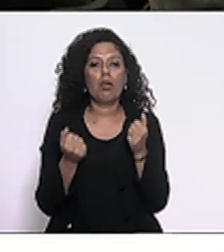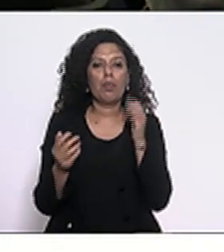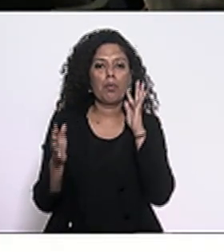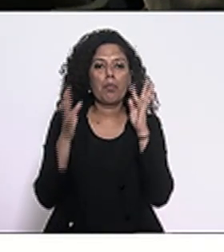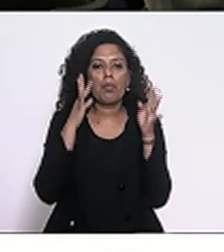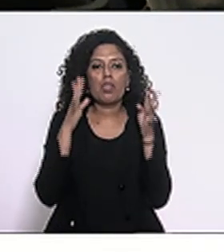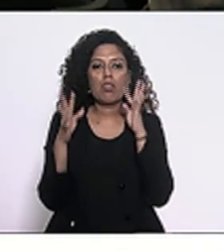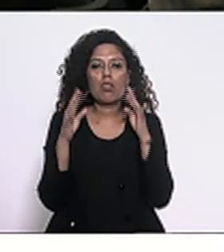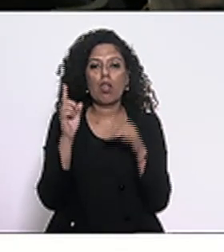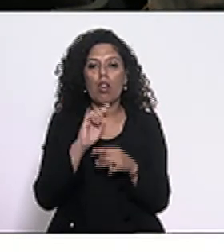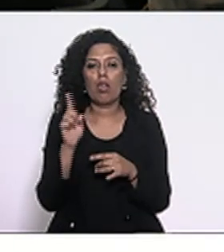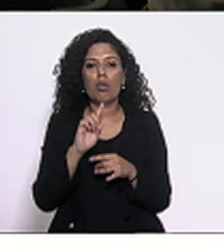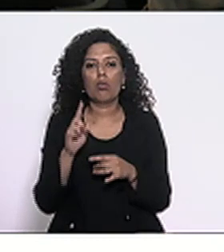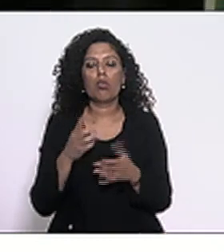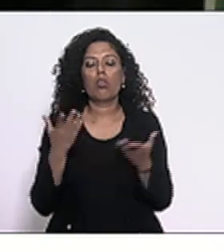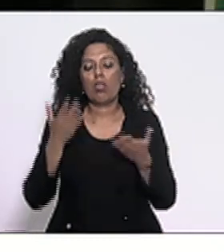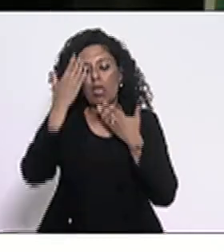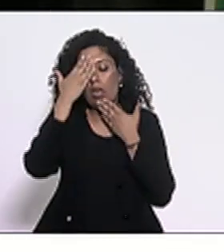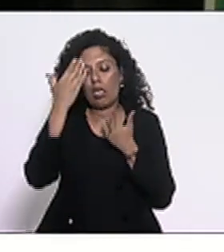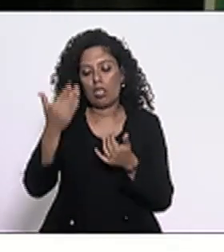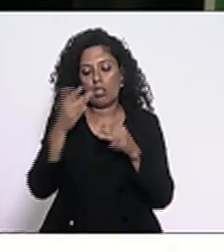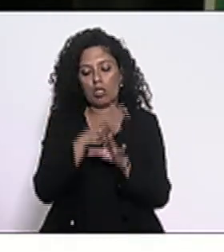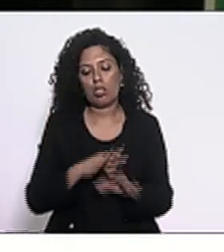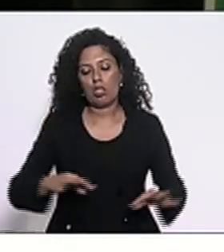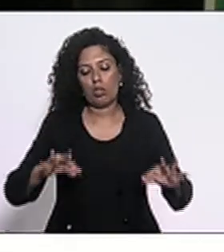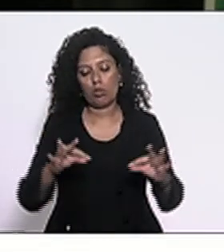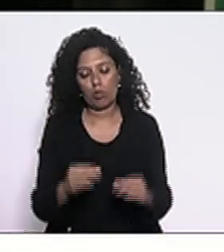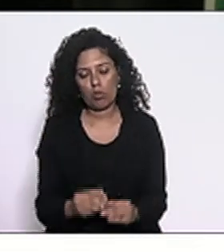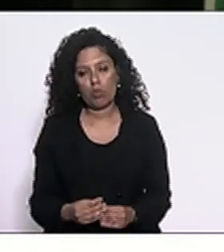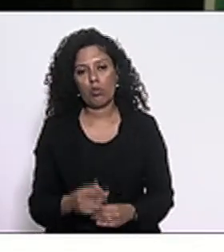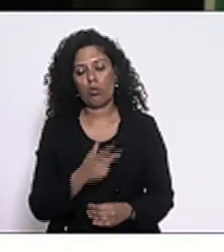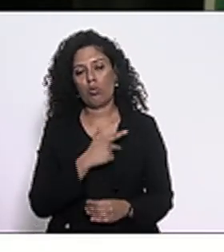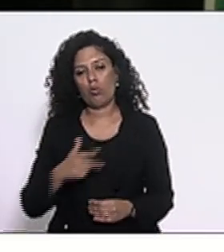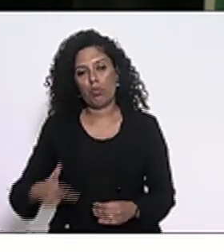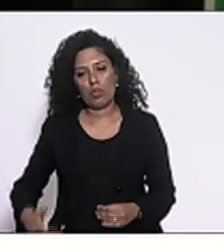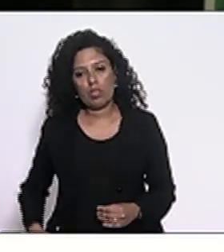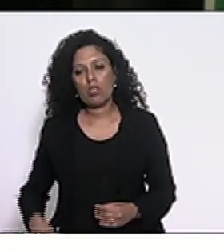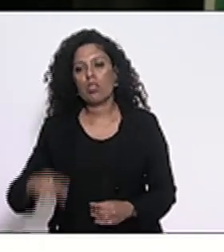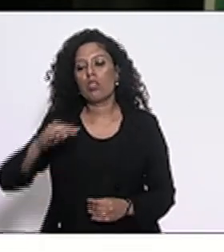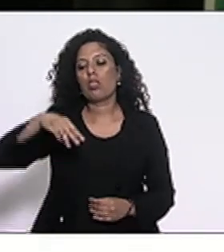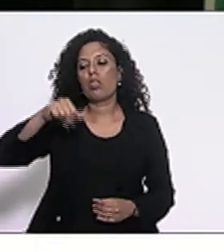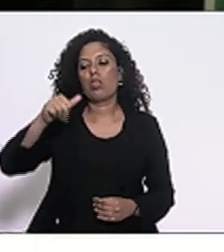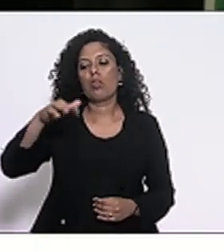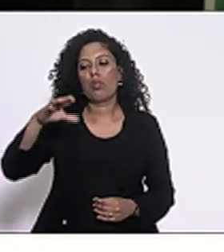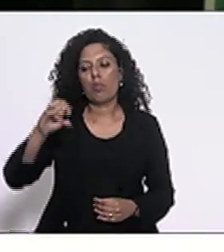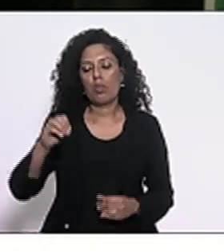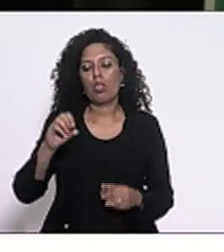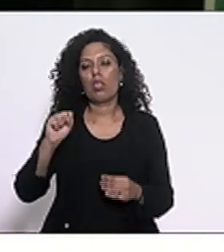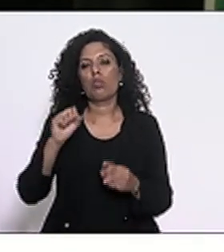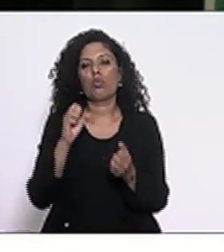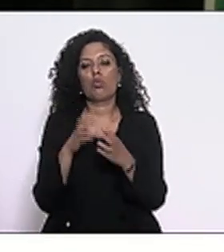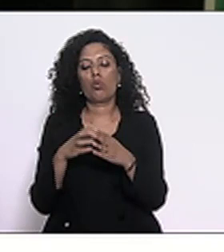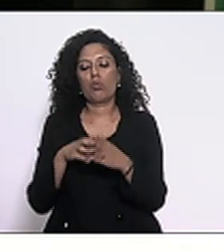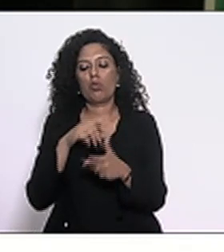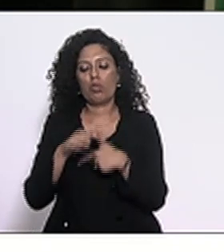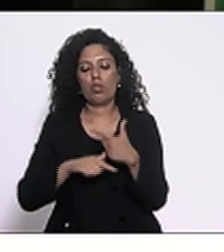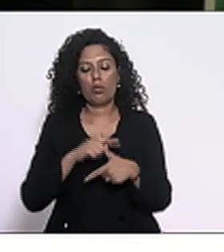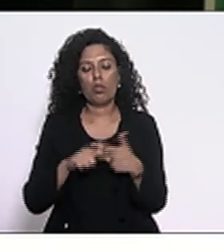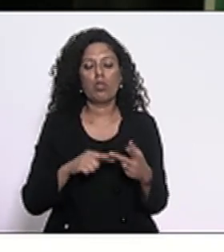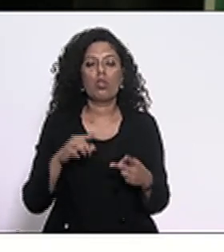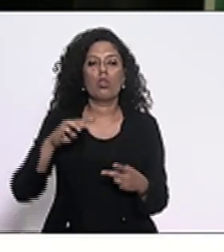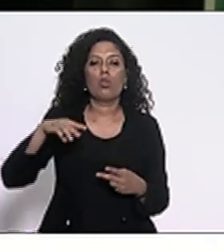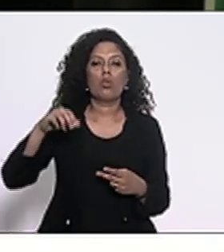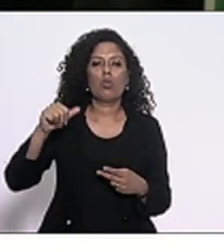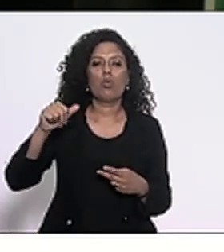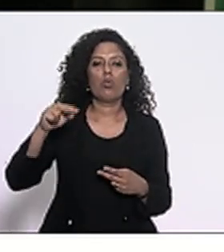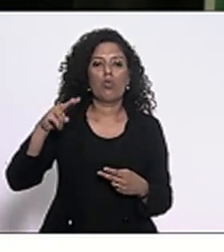reflexão? Então, quero agradecer a presença de todos e todas, do presidente Marcos Vieira, de sua equipe, do Marcos